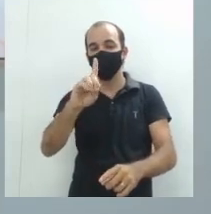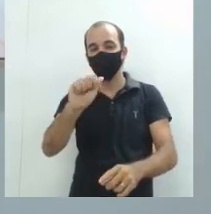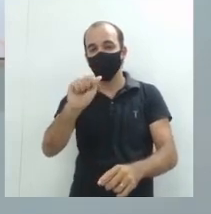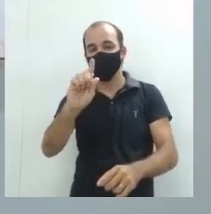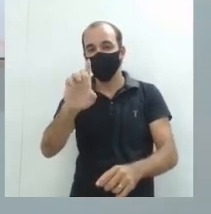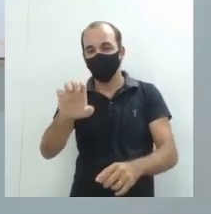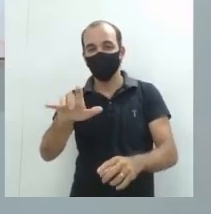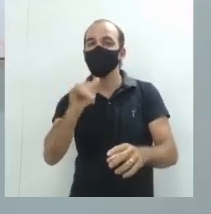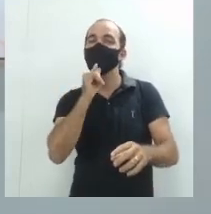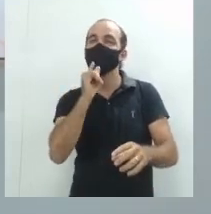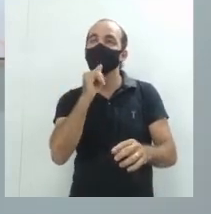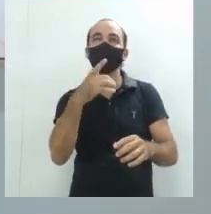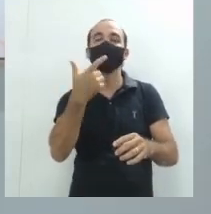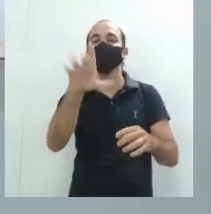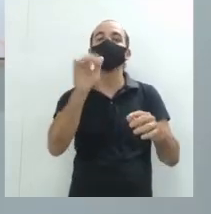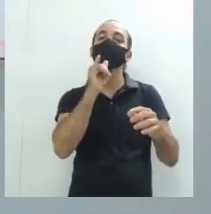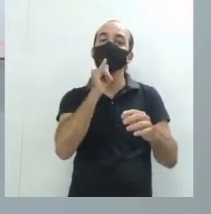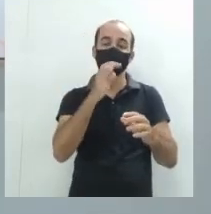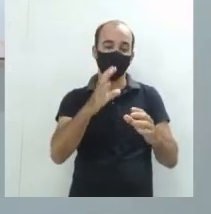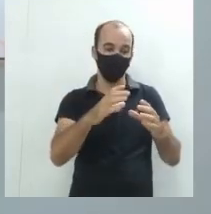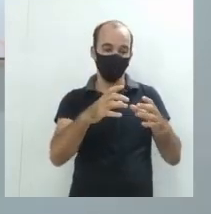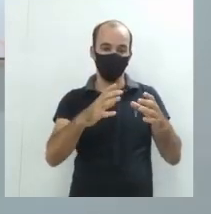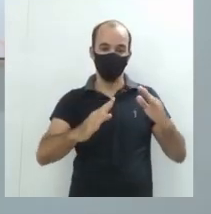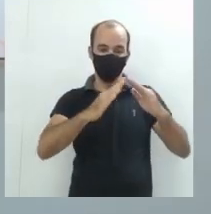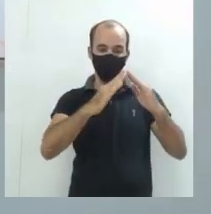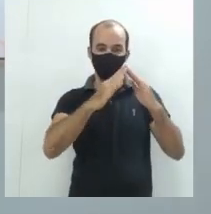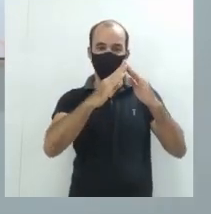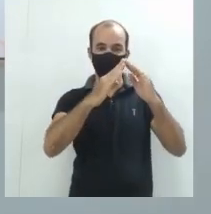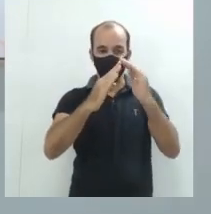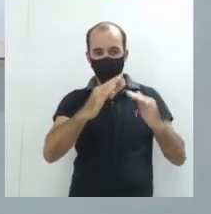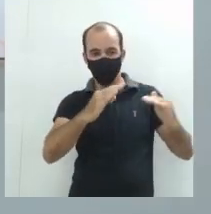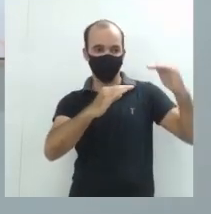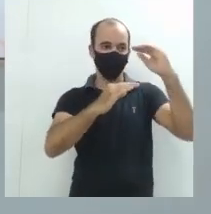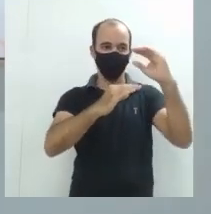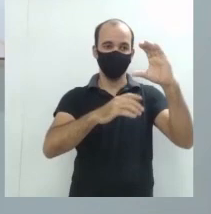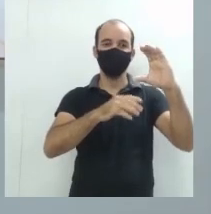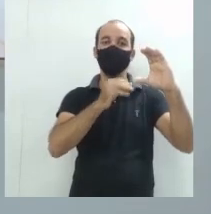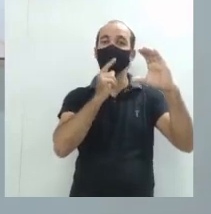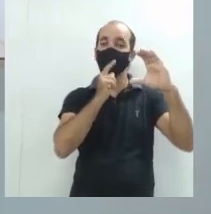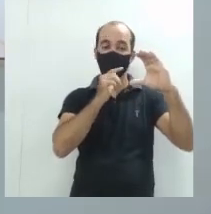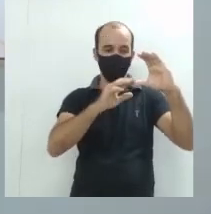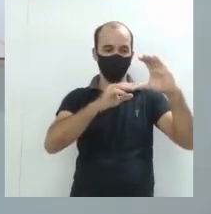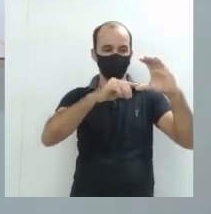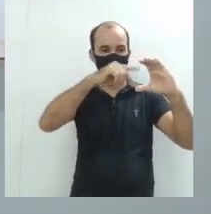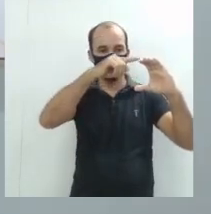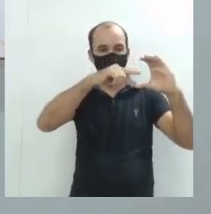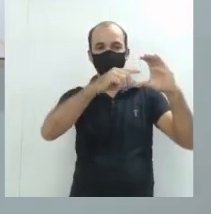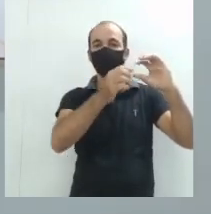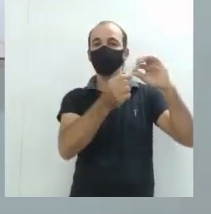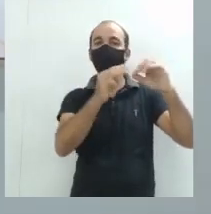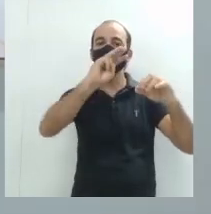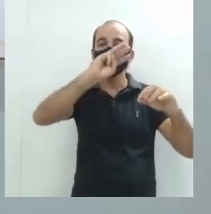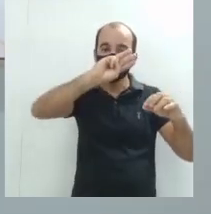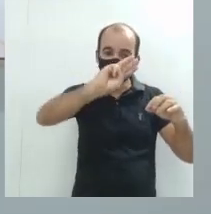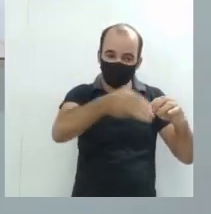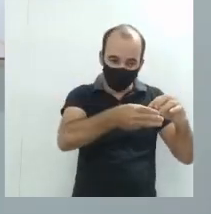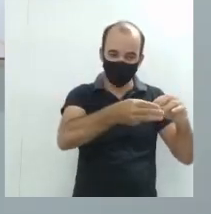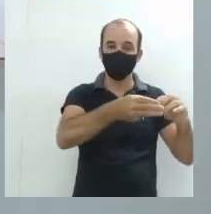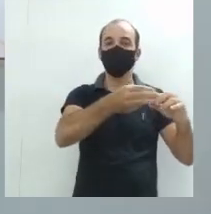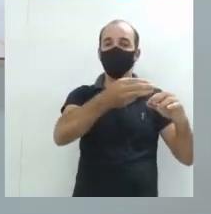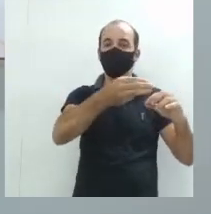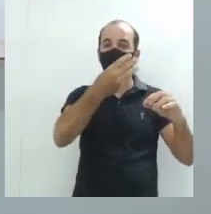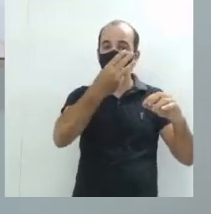da ETEPAC, ela tem 3.000 litros. Qual é o valor numérico? 3.000. Qual é a